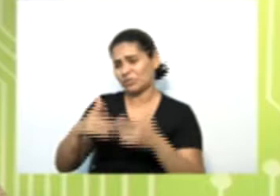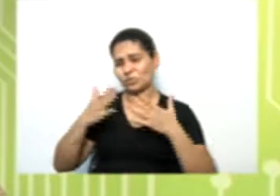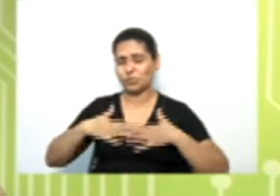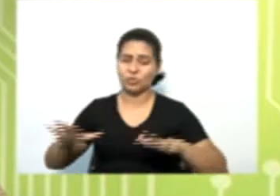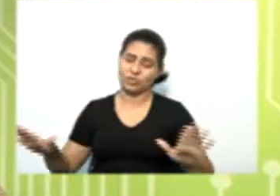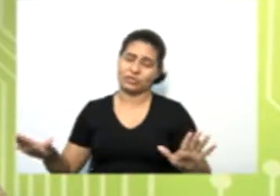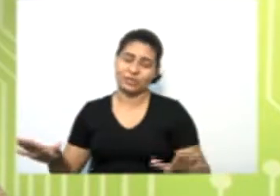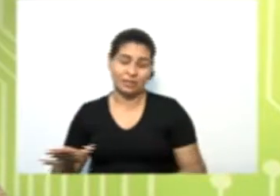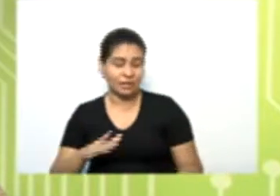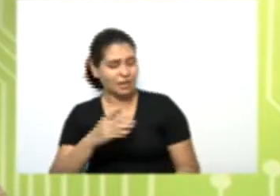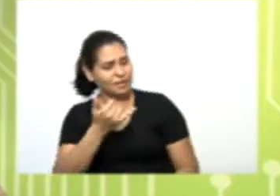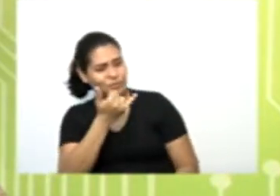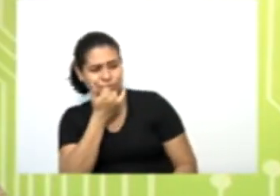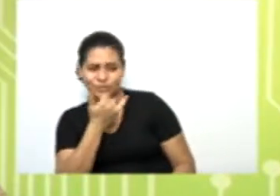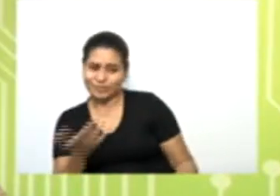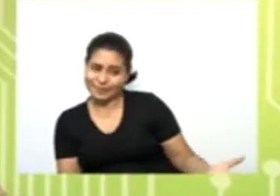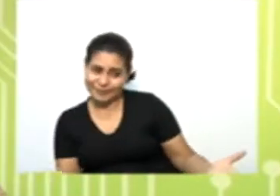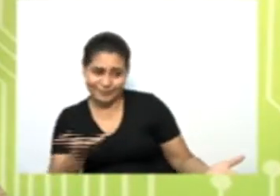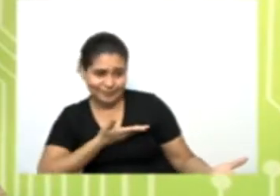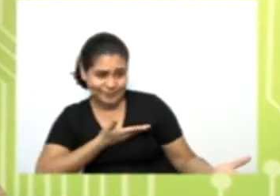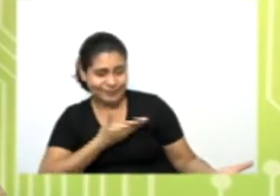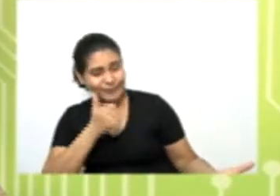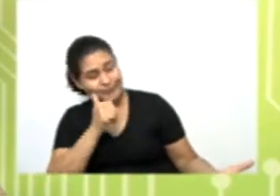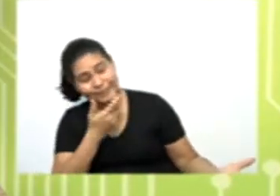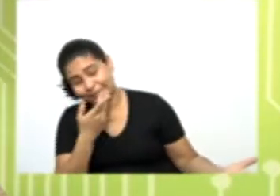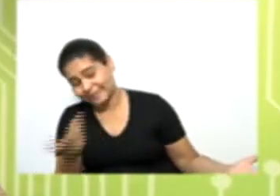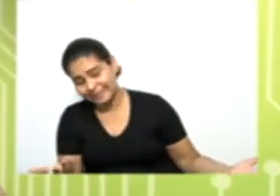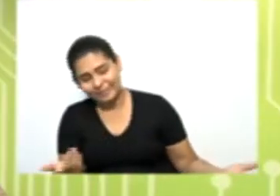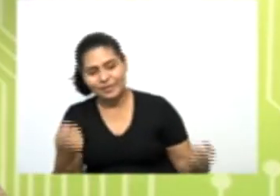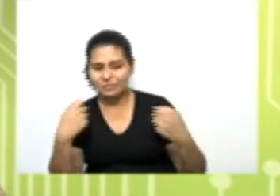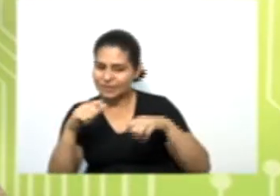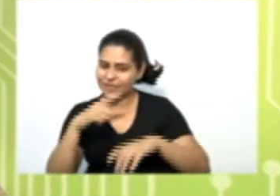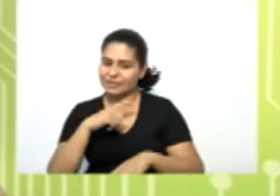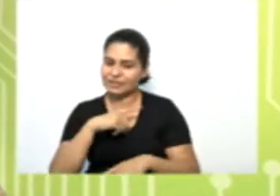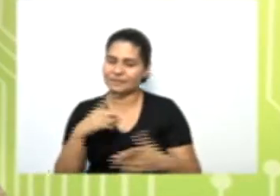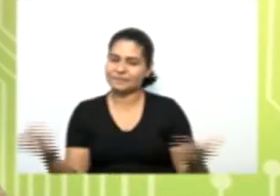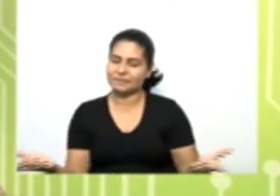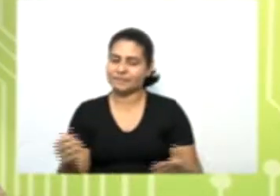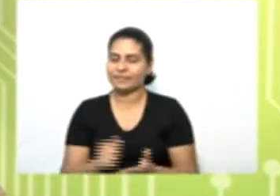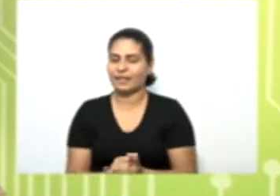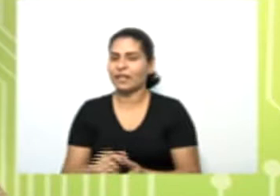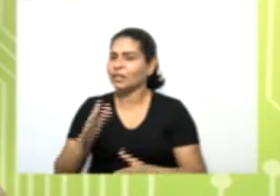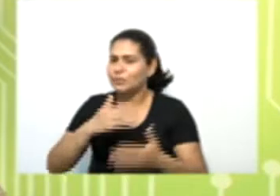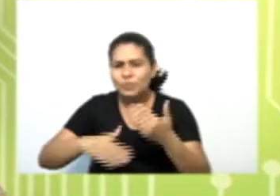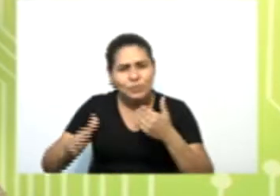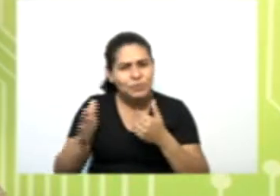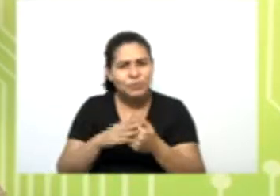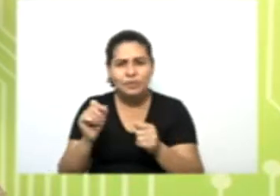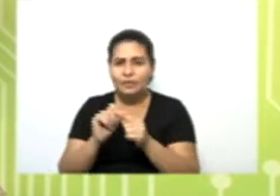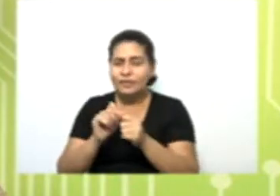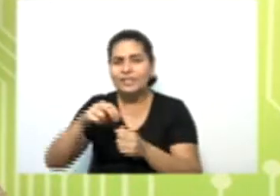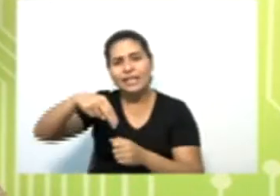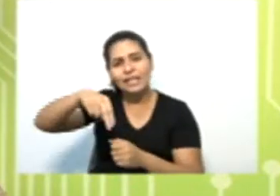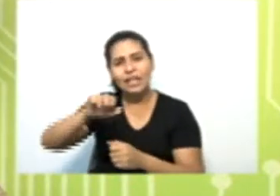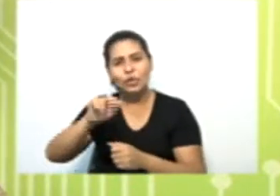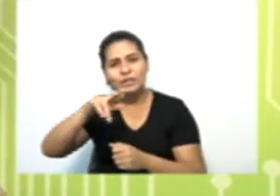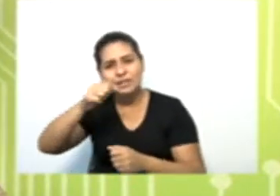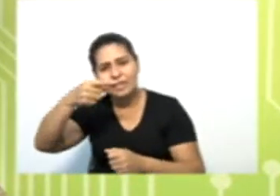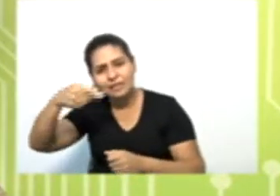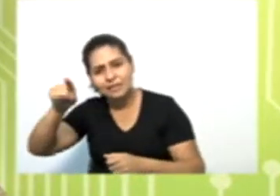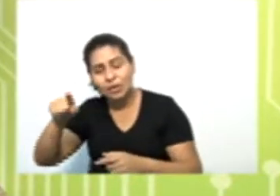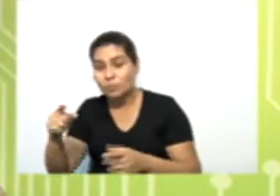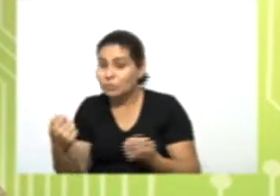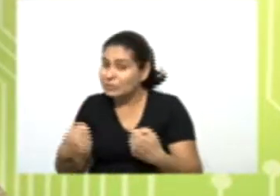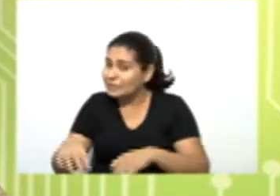Pois é, meu amigo. Pois é, minha amiga, você não tem para onde fugir. Assim como a negociação, estamos a todo momento negociando. Por isso que é